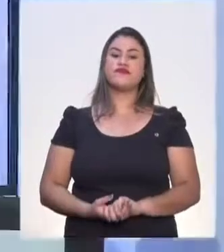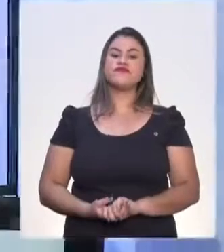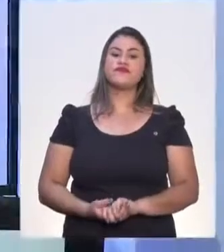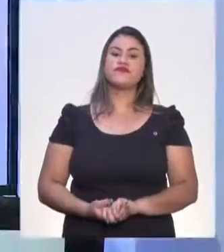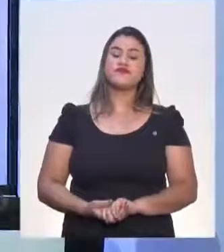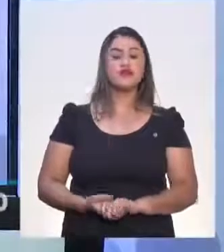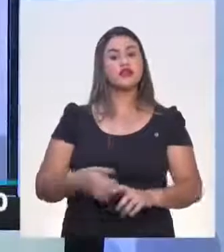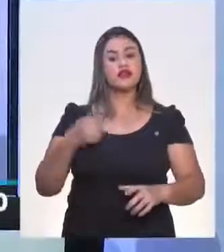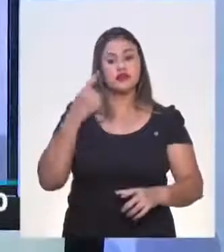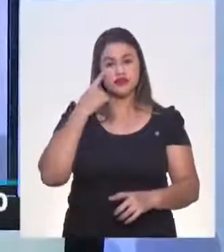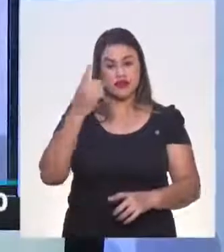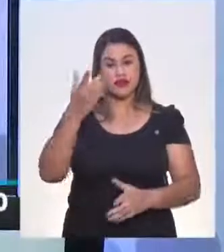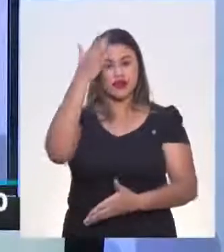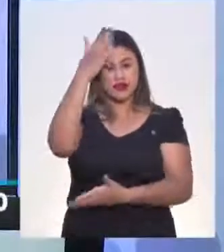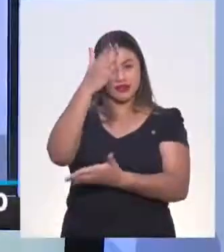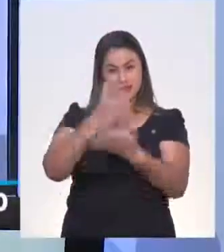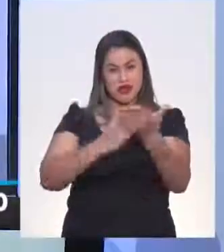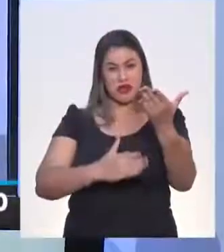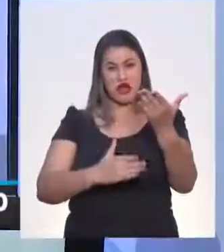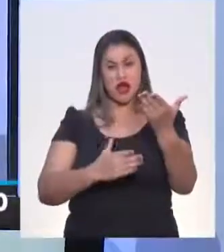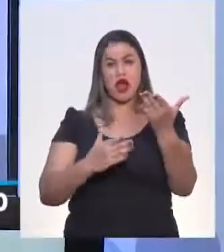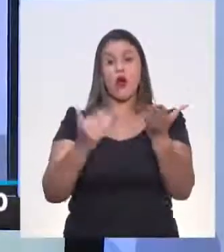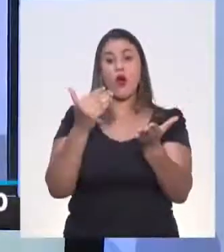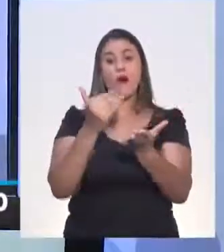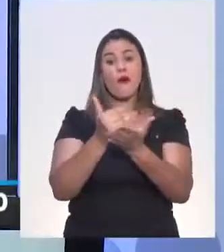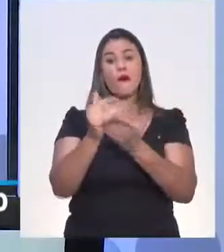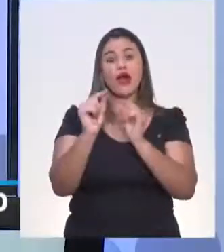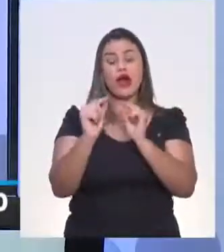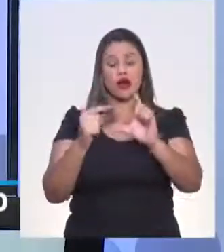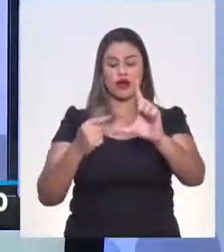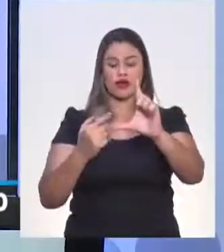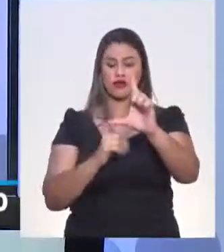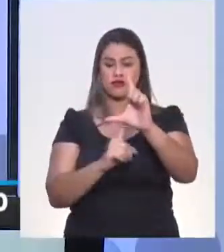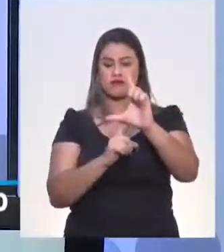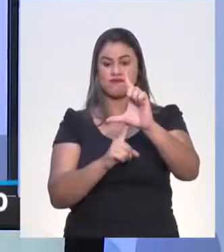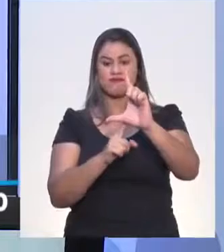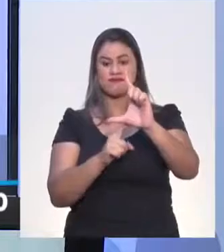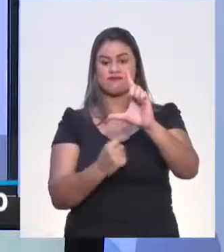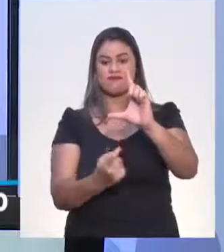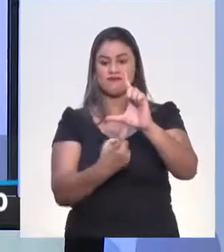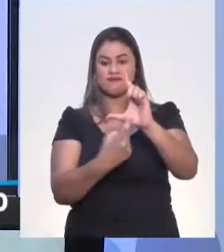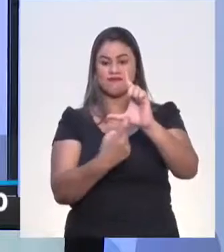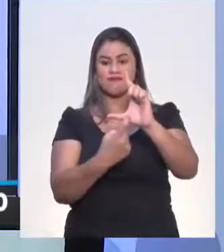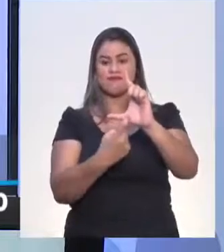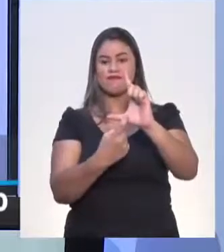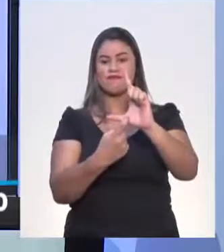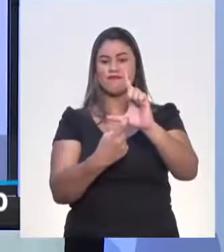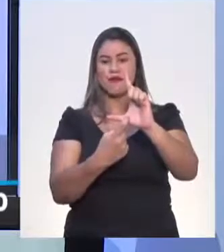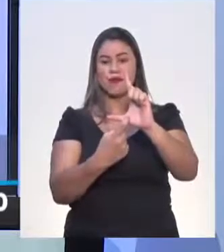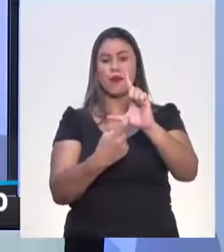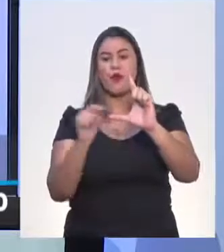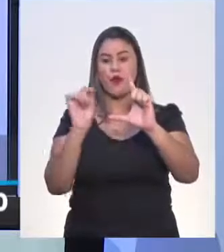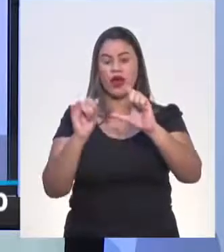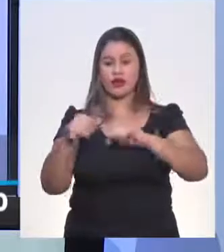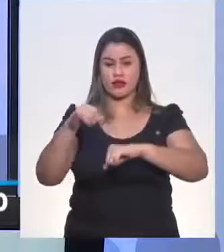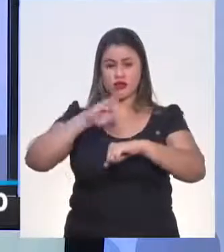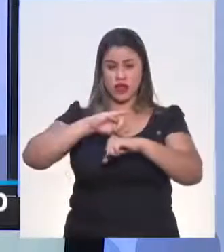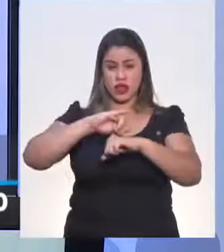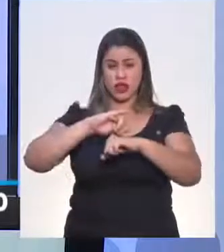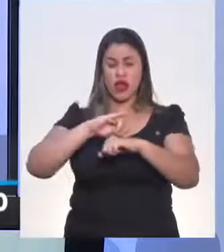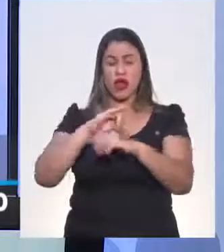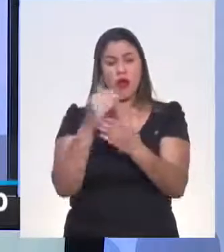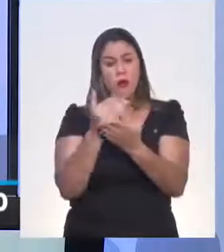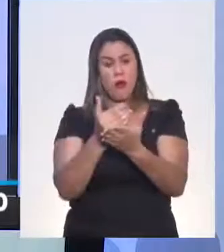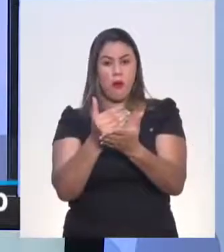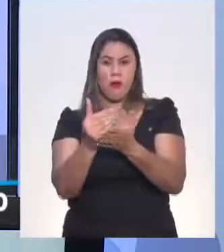da divisão foi a partir de um único ponto. Esse ponto que se encontra aí no centro, nós chamamos de